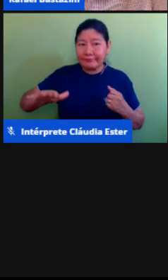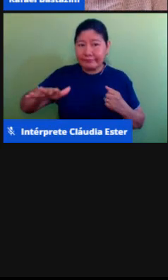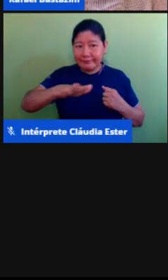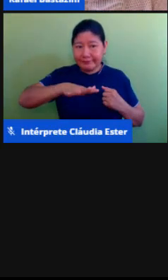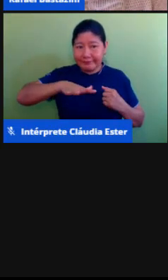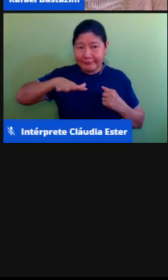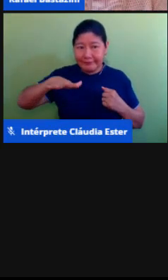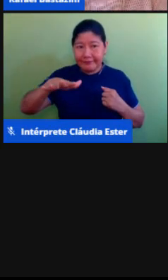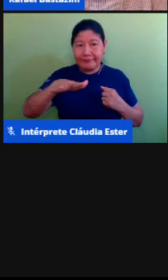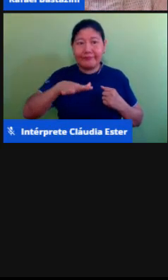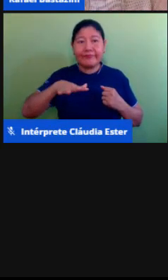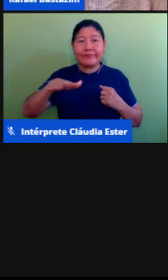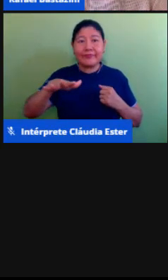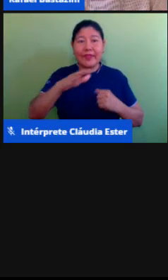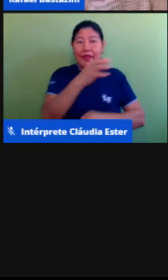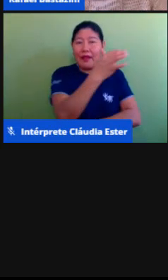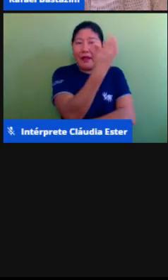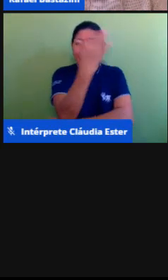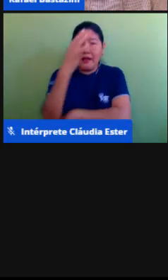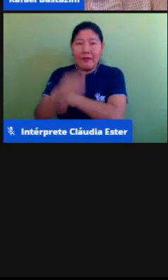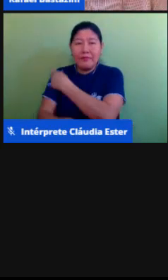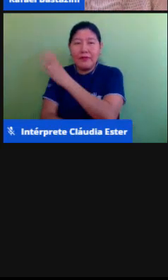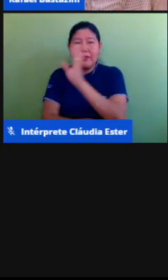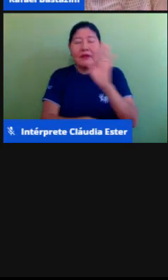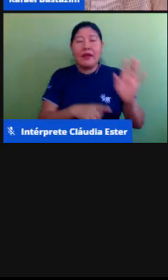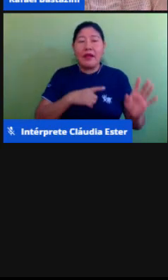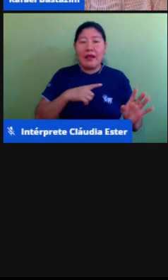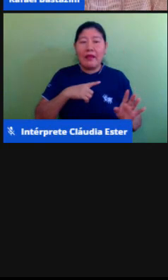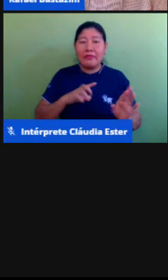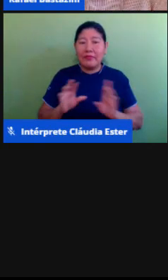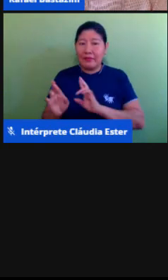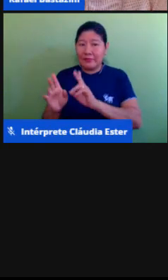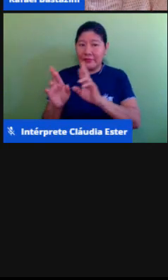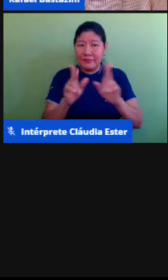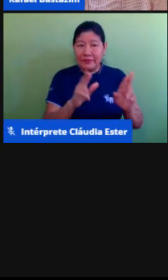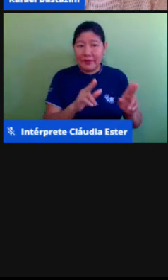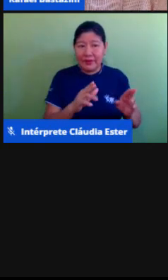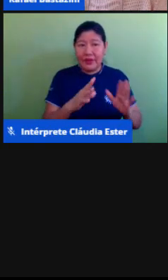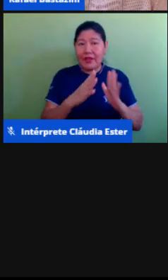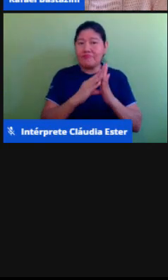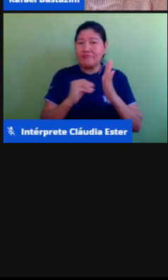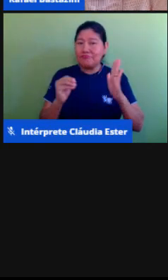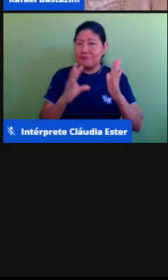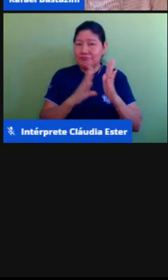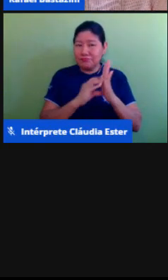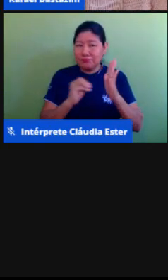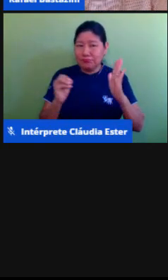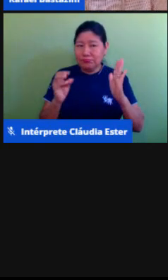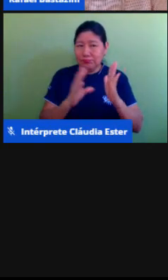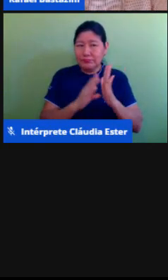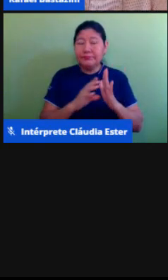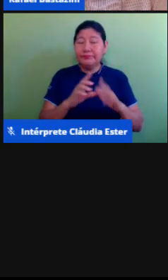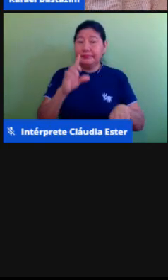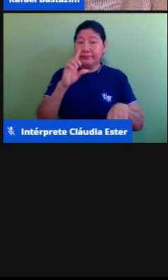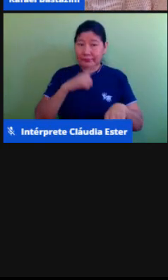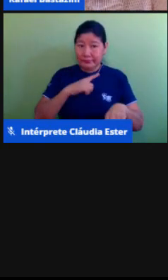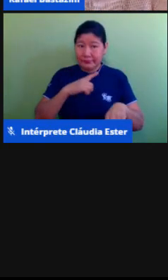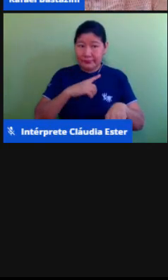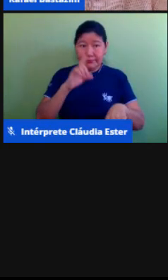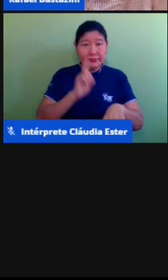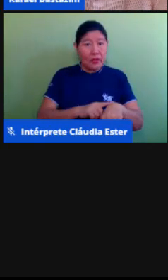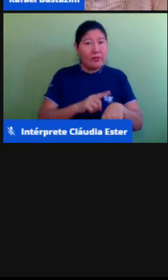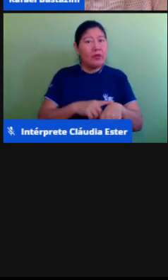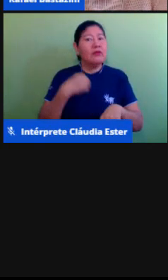teve, ou aquela paisagem dotada de formas espaciais, que já teve um momento de grande